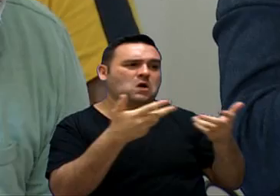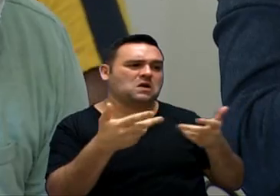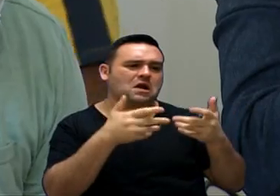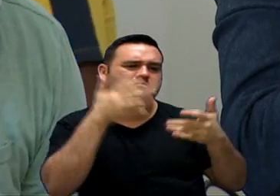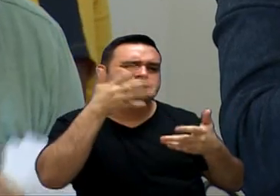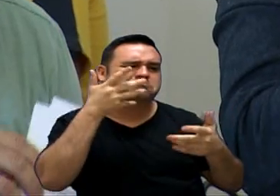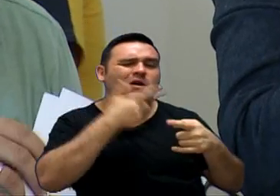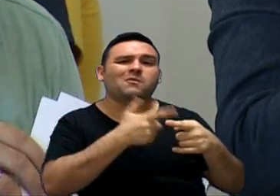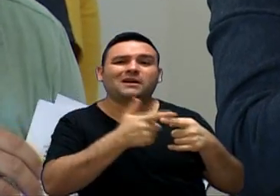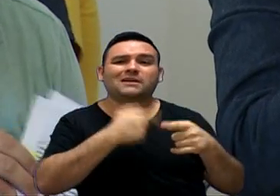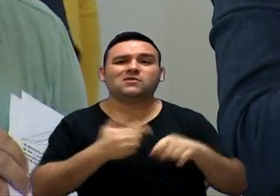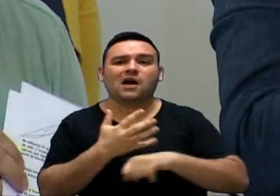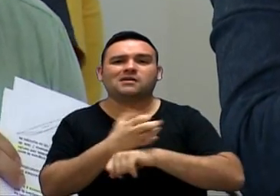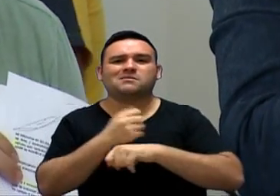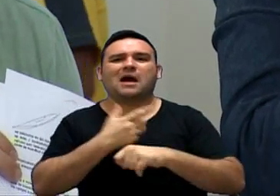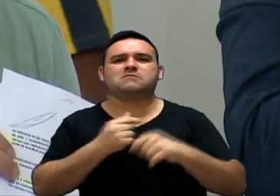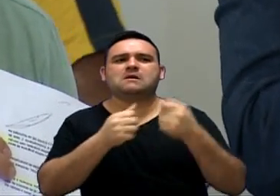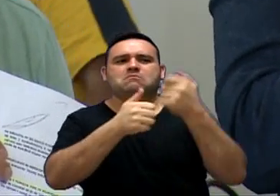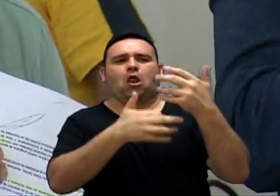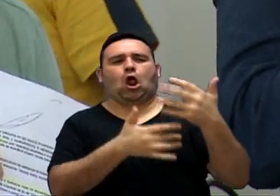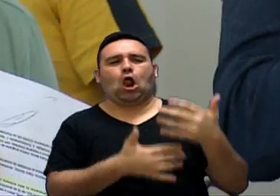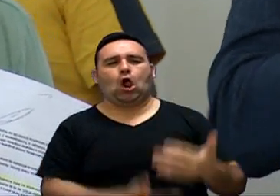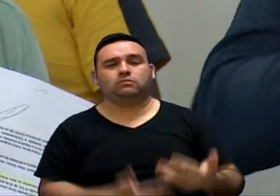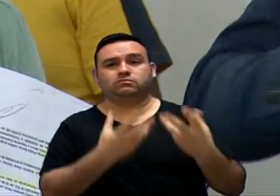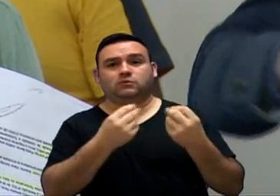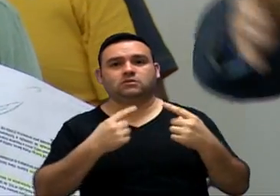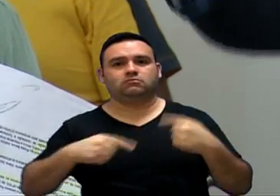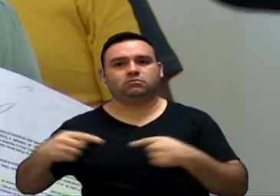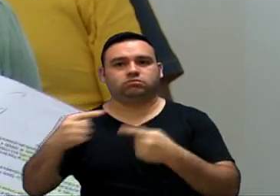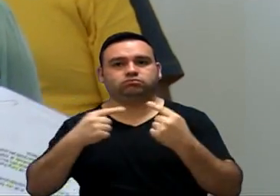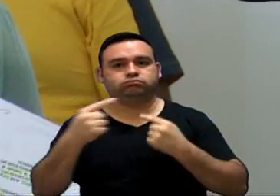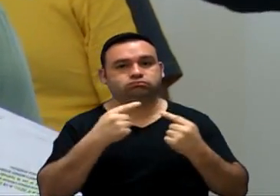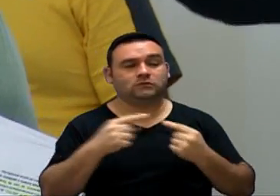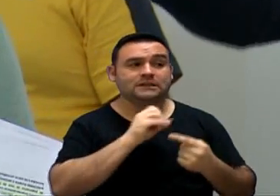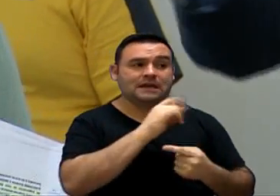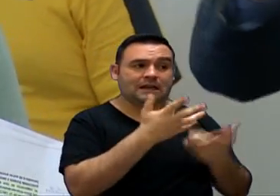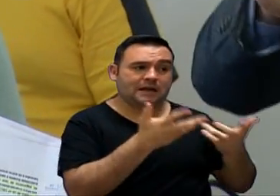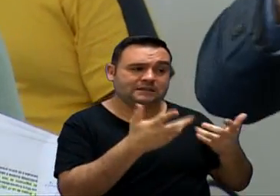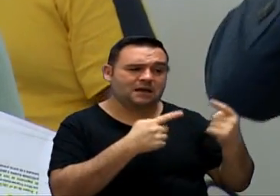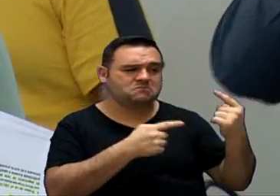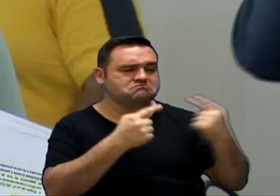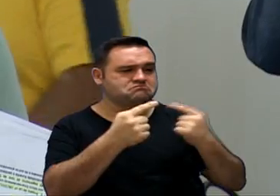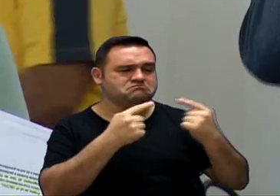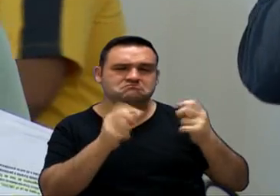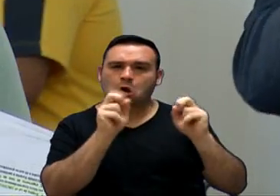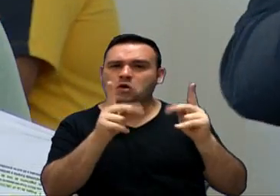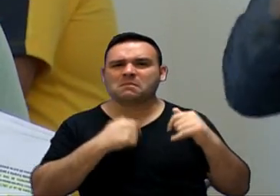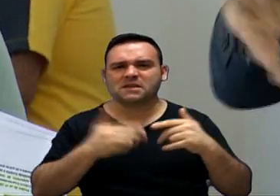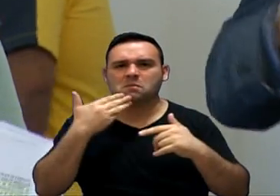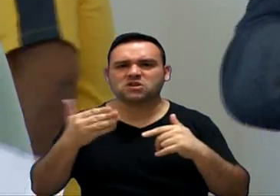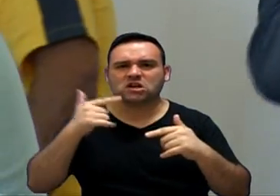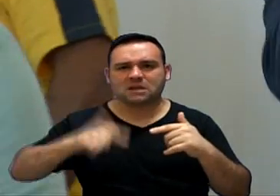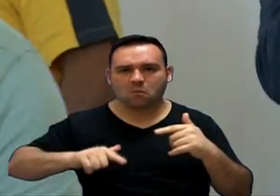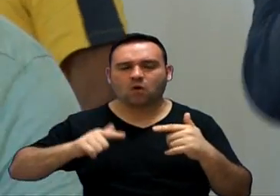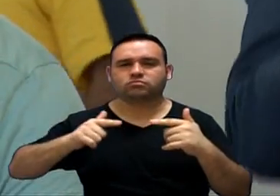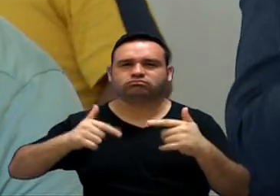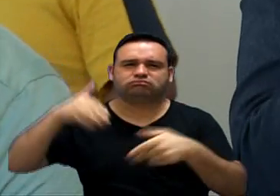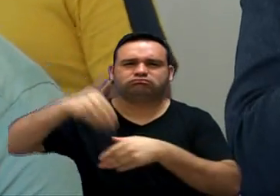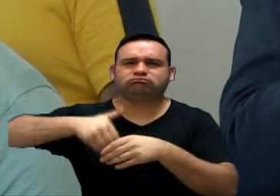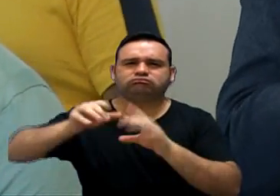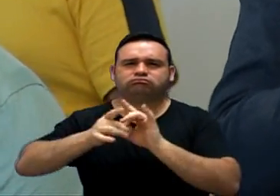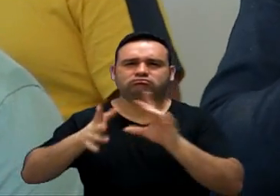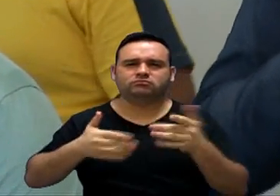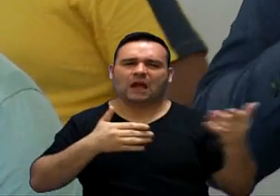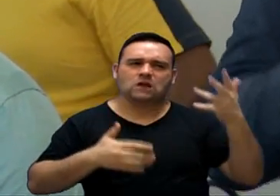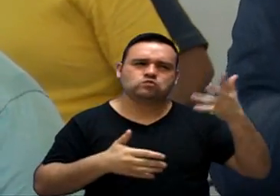no projeto, até para a gente antecipar a pauta, tem muita coisa, né, para discutir. Se ela quiser discutir o projeto, tudo bem, mas eu peço voto em seguida. Assim que ela discutir, eu peço voto,